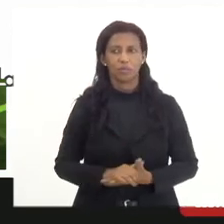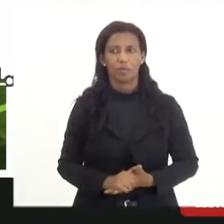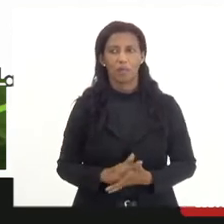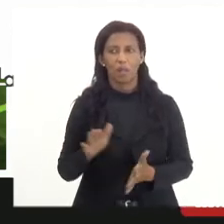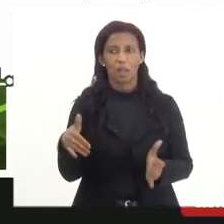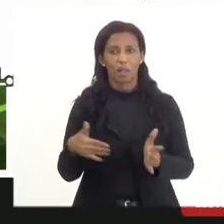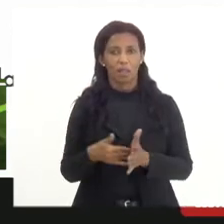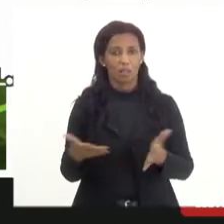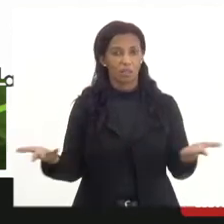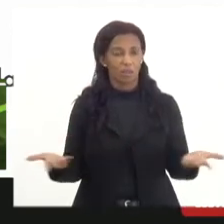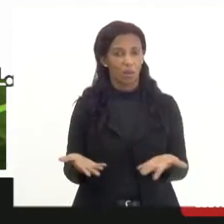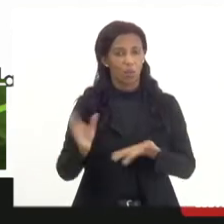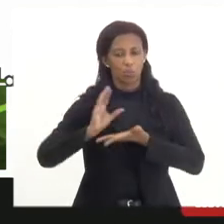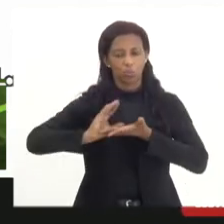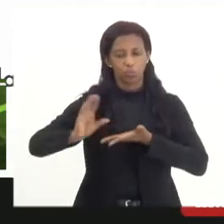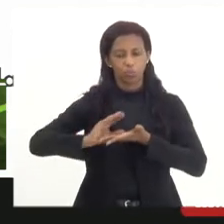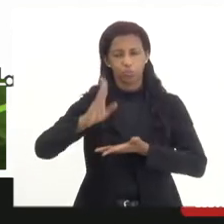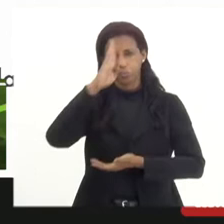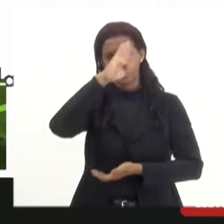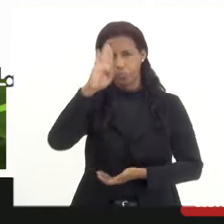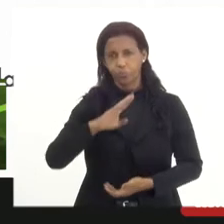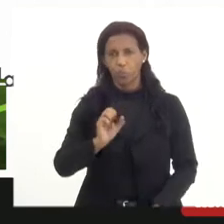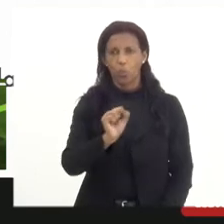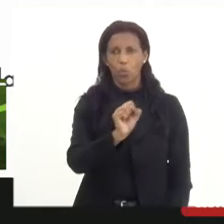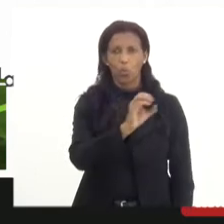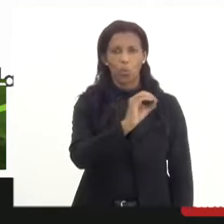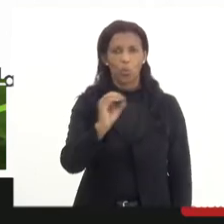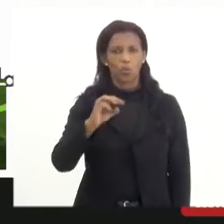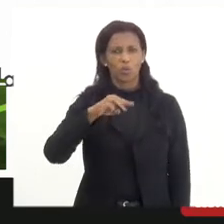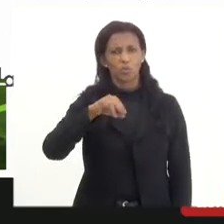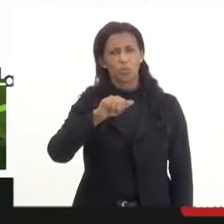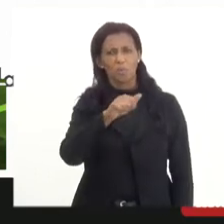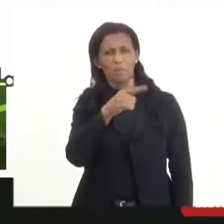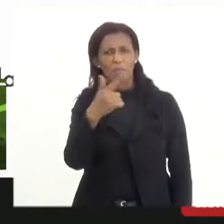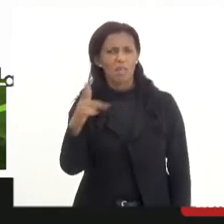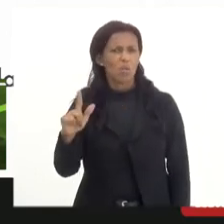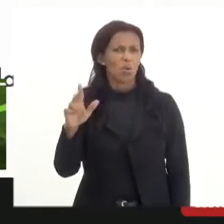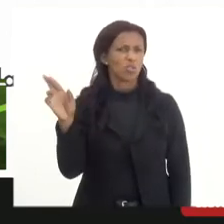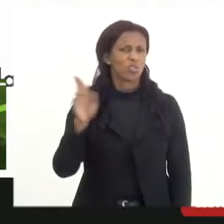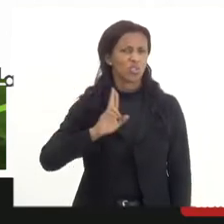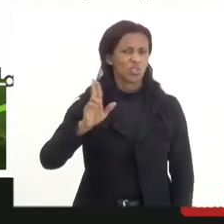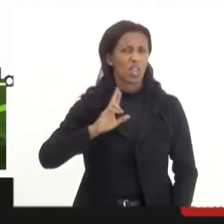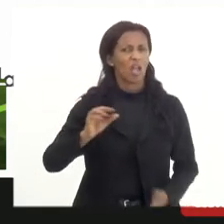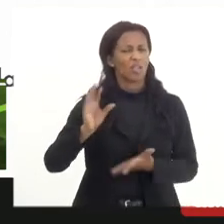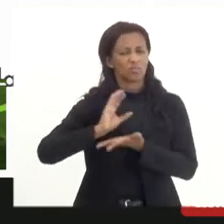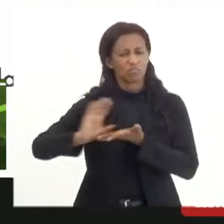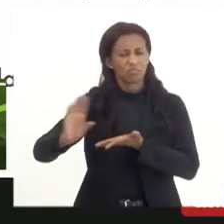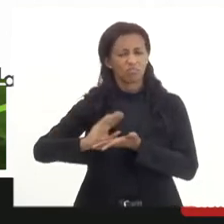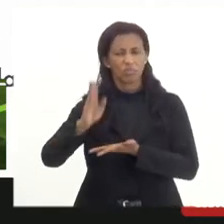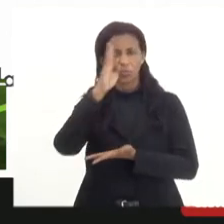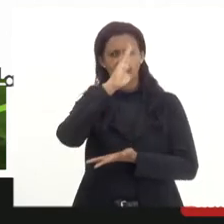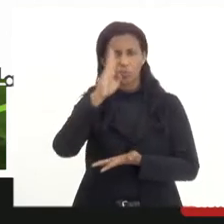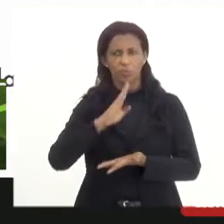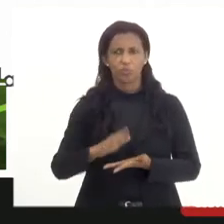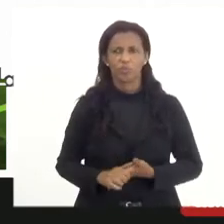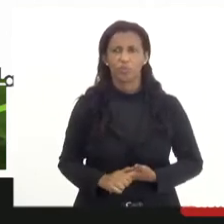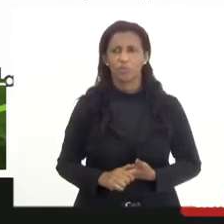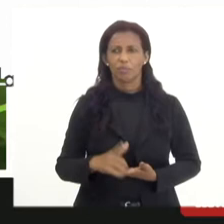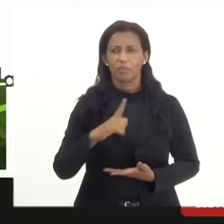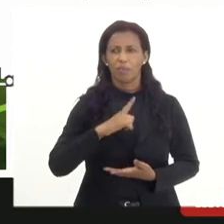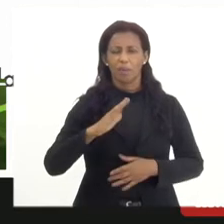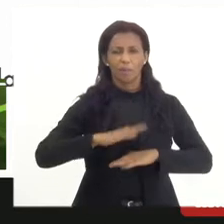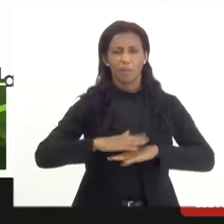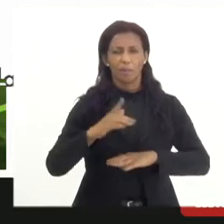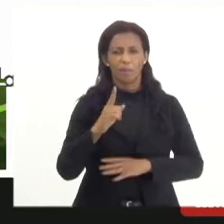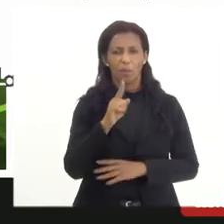hoje foram investidos no Brasil cerca de 800 milhões de reais em P&D nos últimos 3 anos. E temos